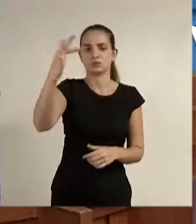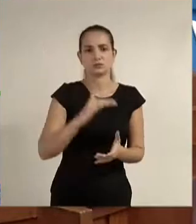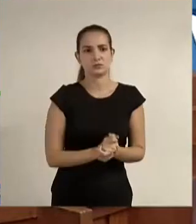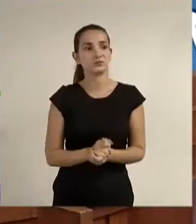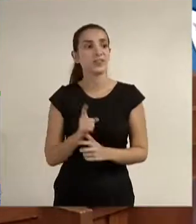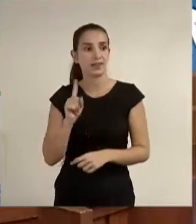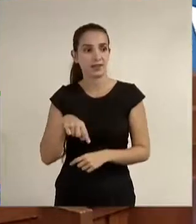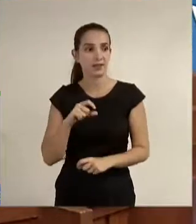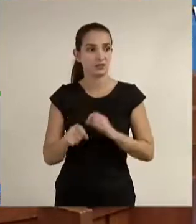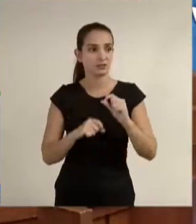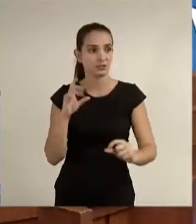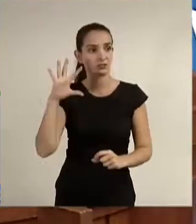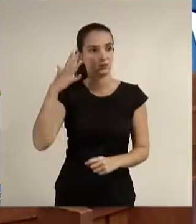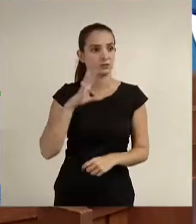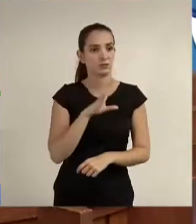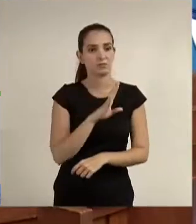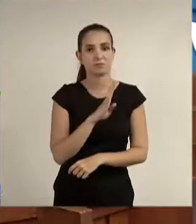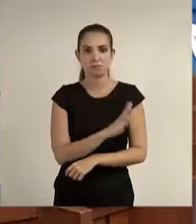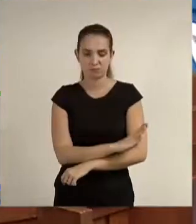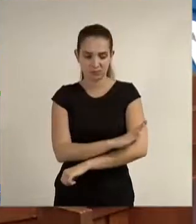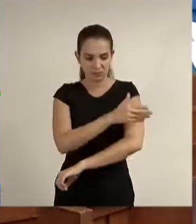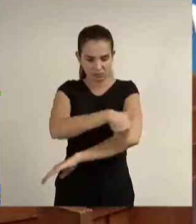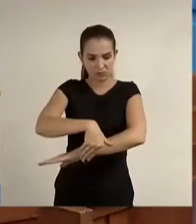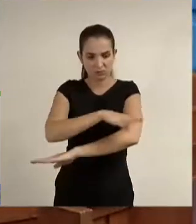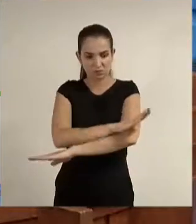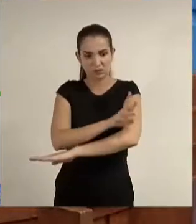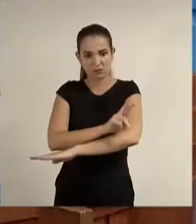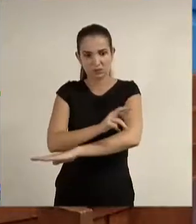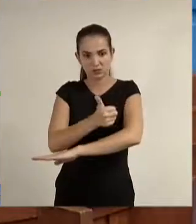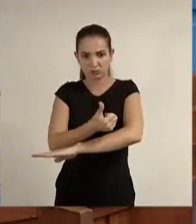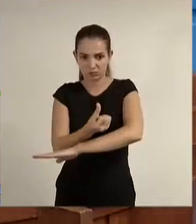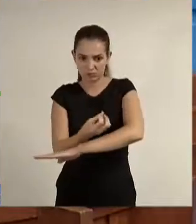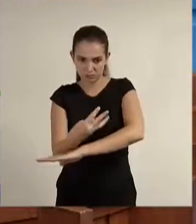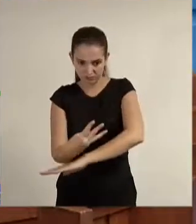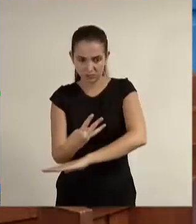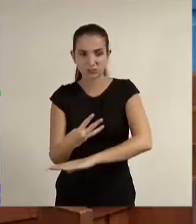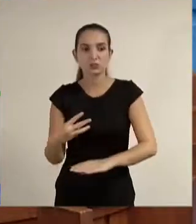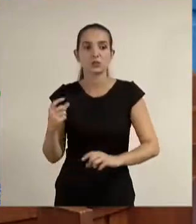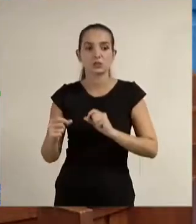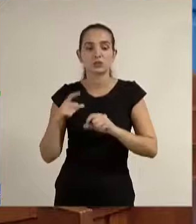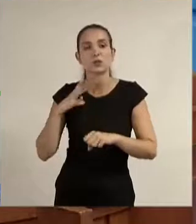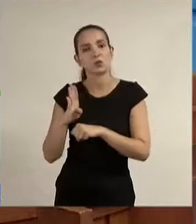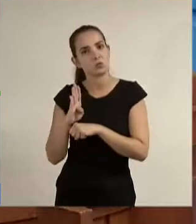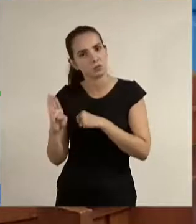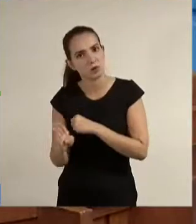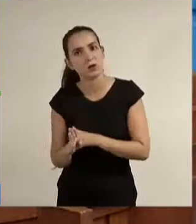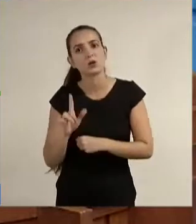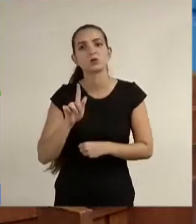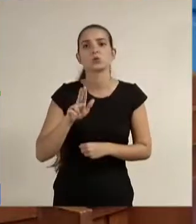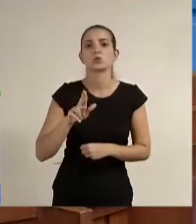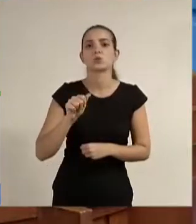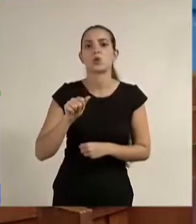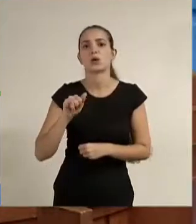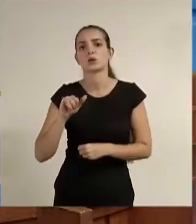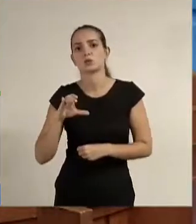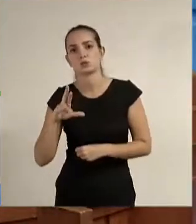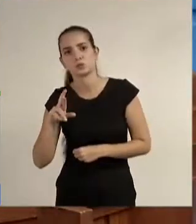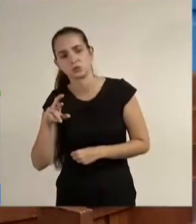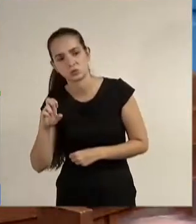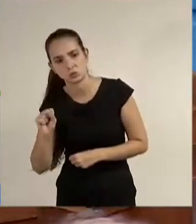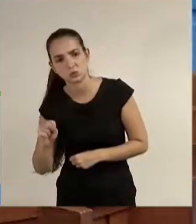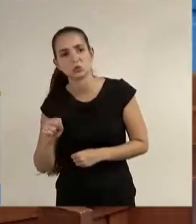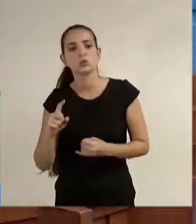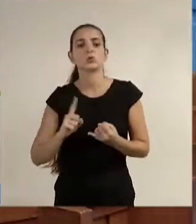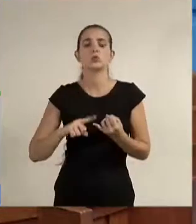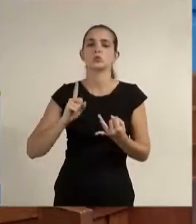da própria BR-163, no trecho que liga o Jardim Guaicurus, o Ildefonso Pedroso, o Arson de